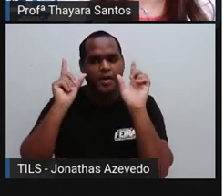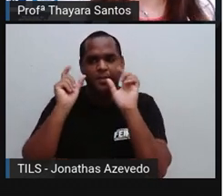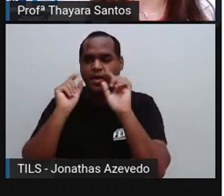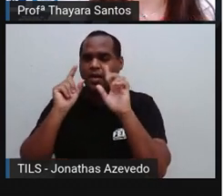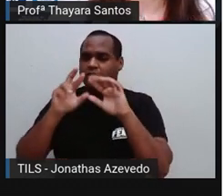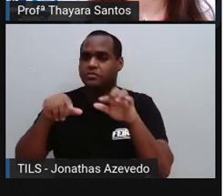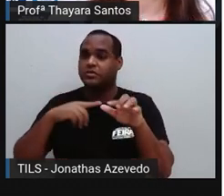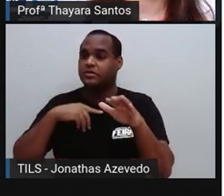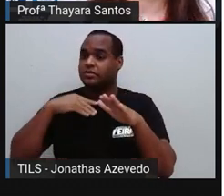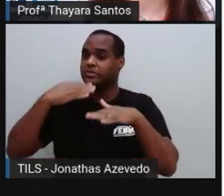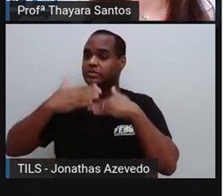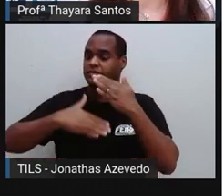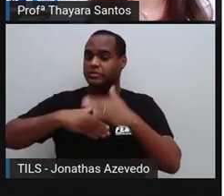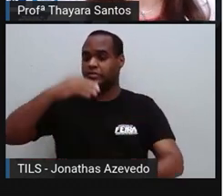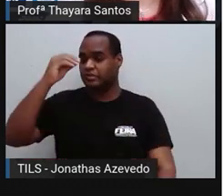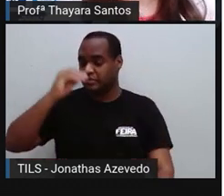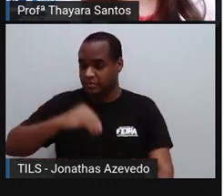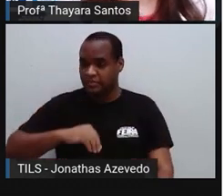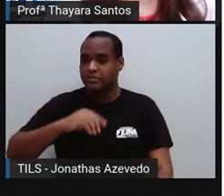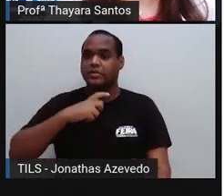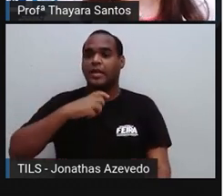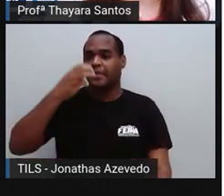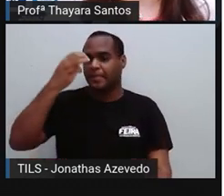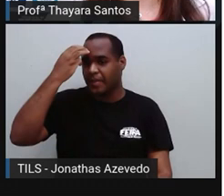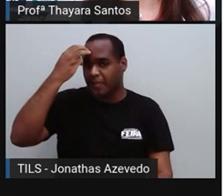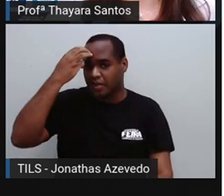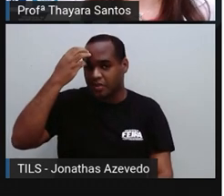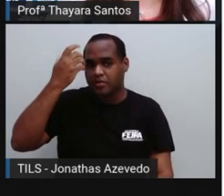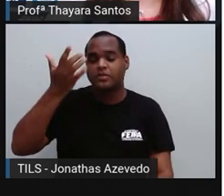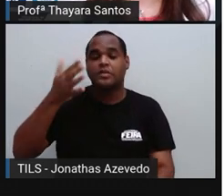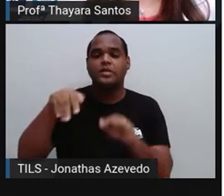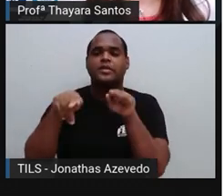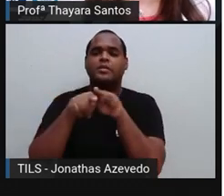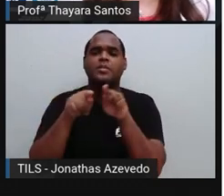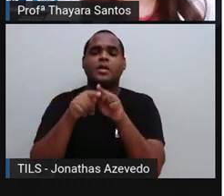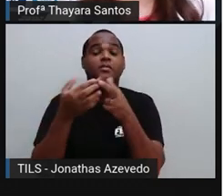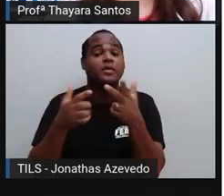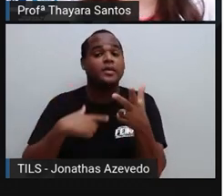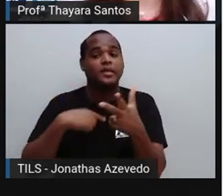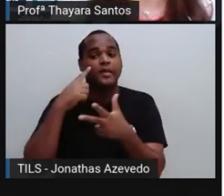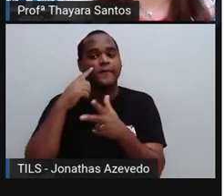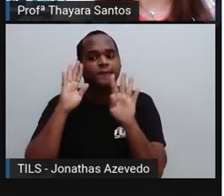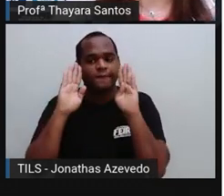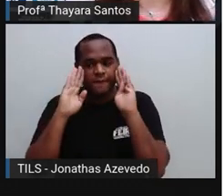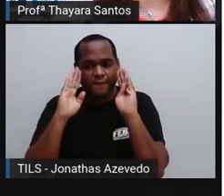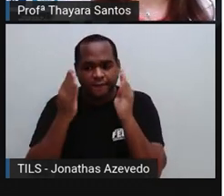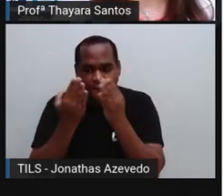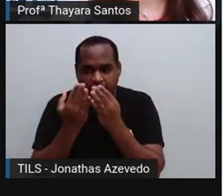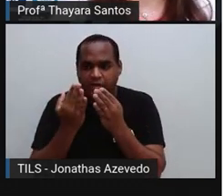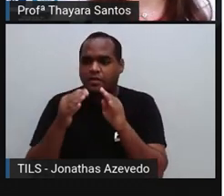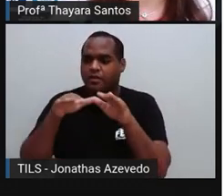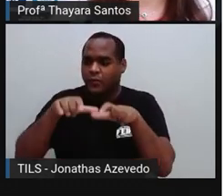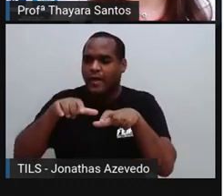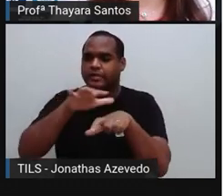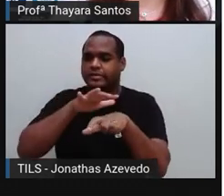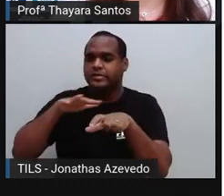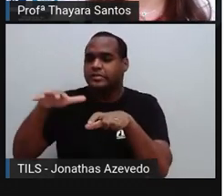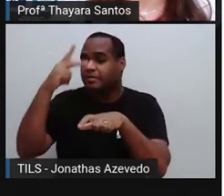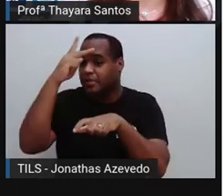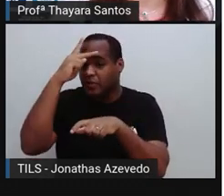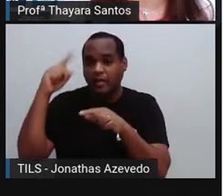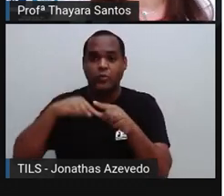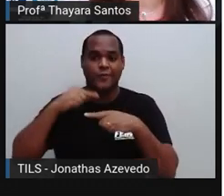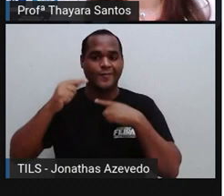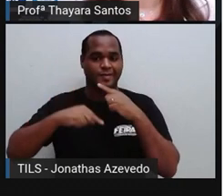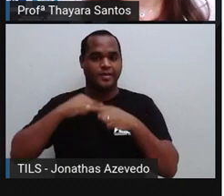prejuízos permanentes, inclusive, para a memória e dificuldade da percepção de tempo e espaço. A pessoa acaba não sabendo